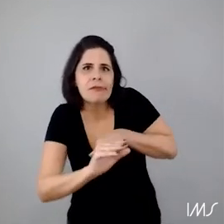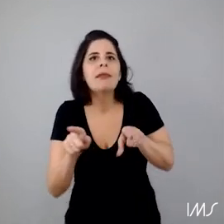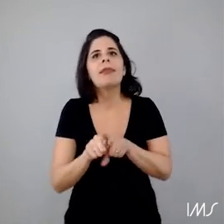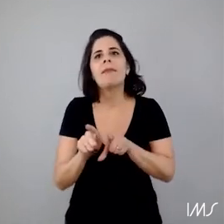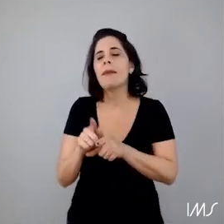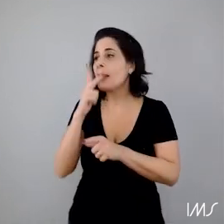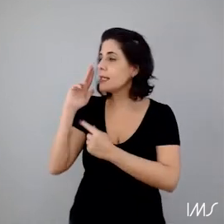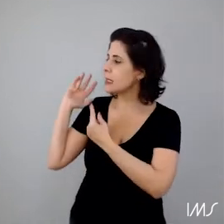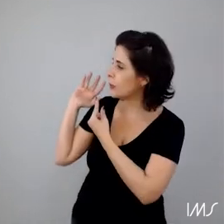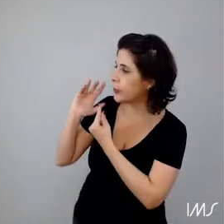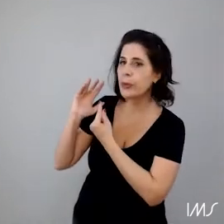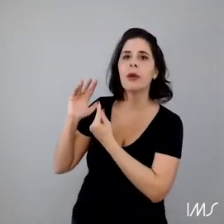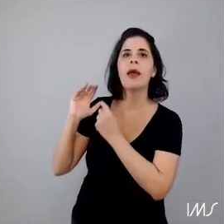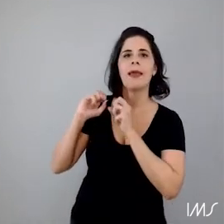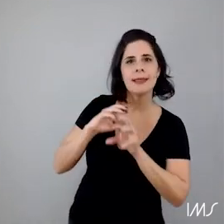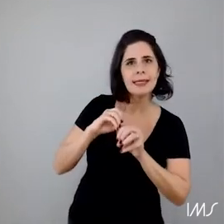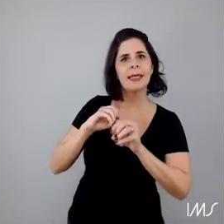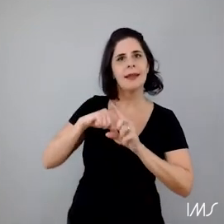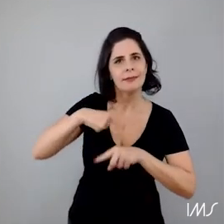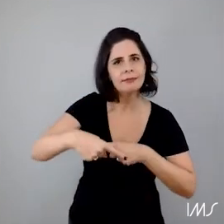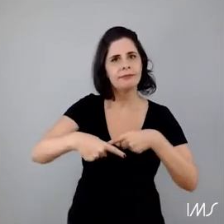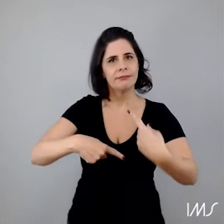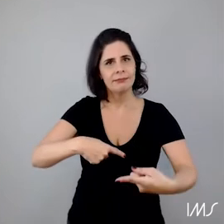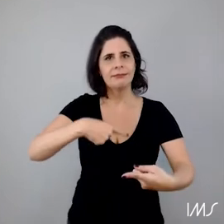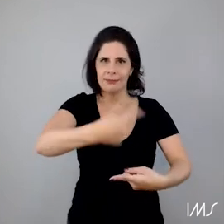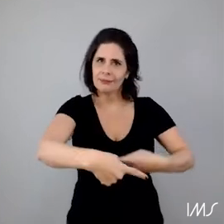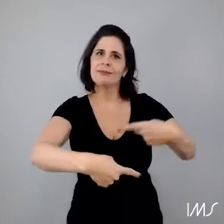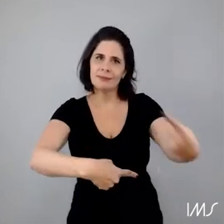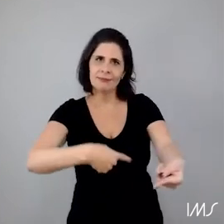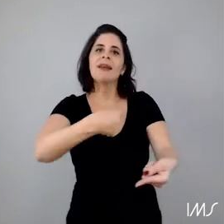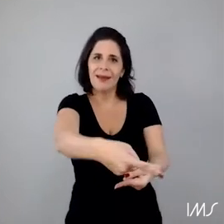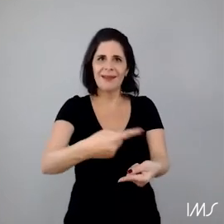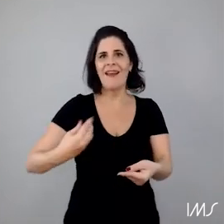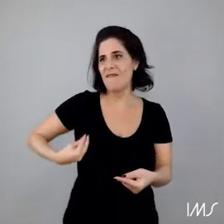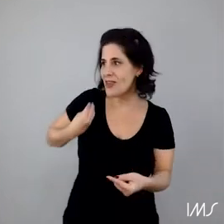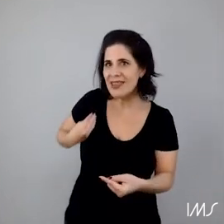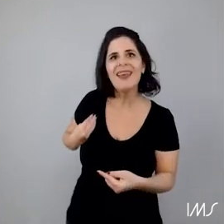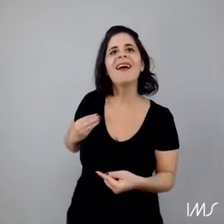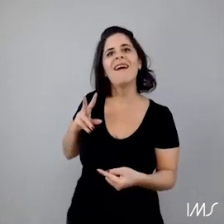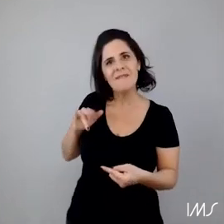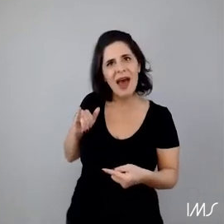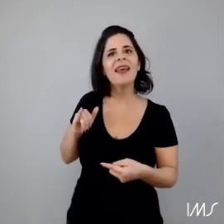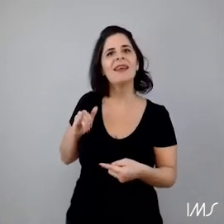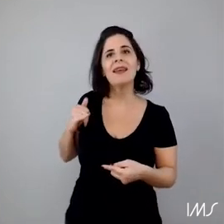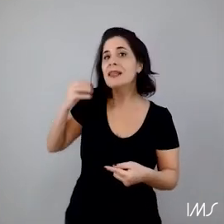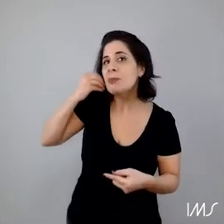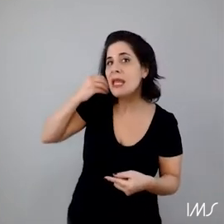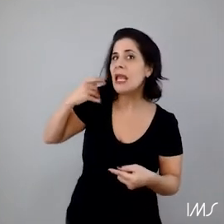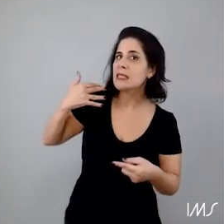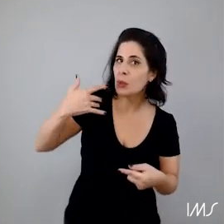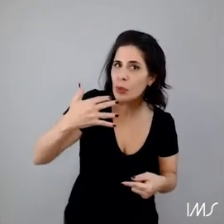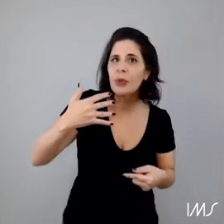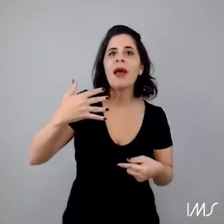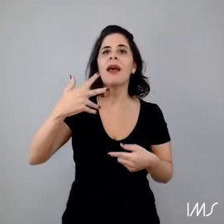vão construindo um adensamento e caminhando para uma condição de institucionalização mais permanente e